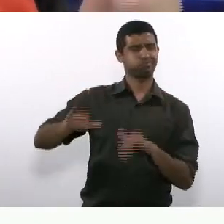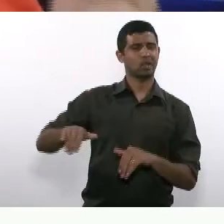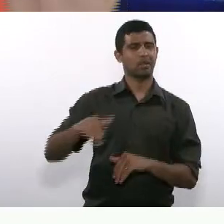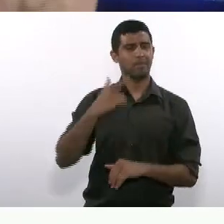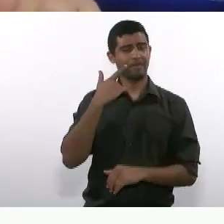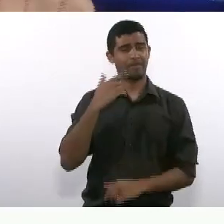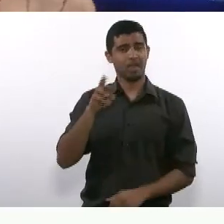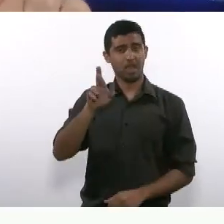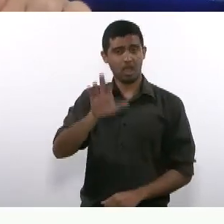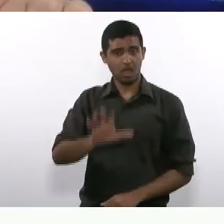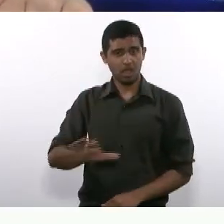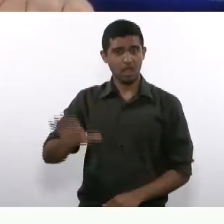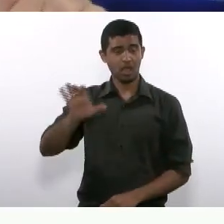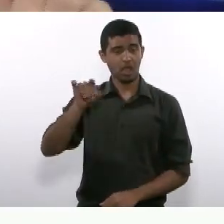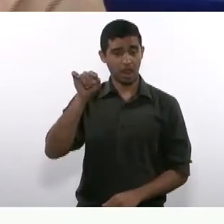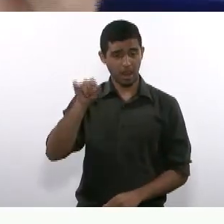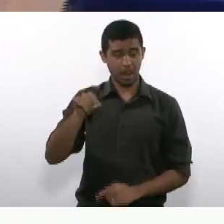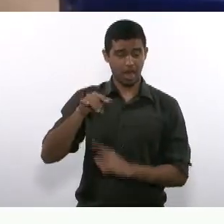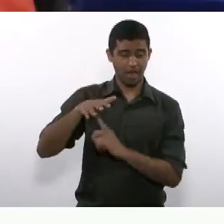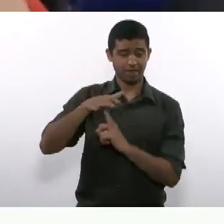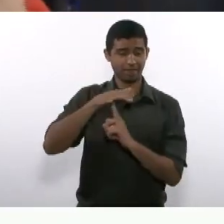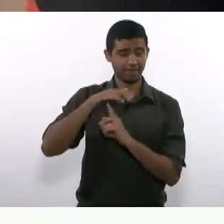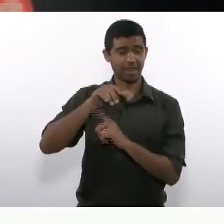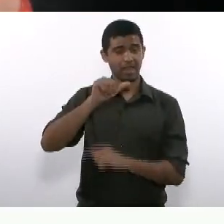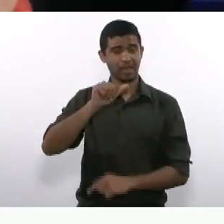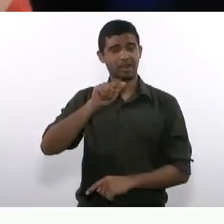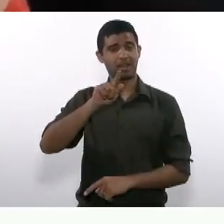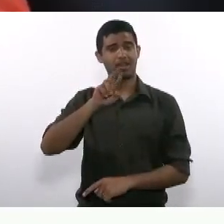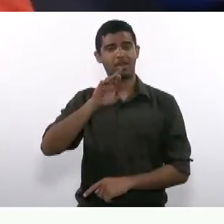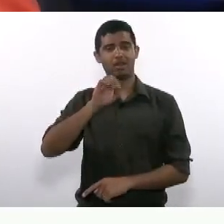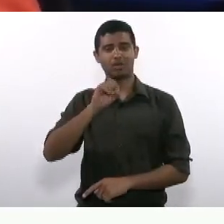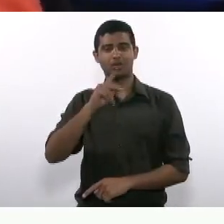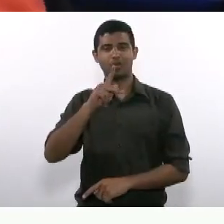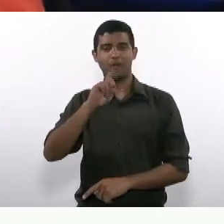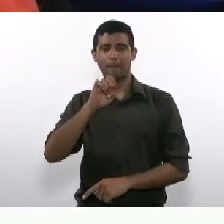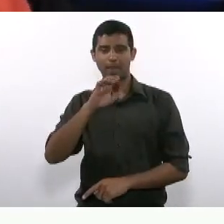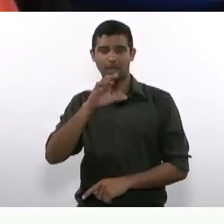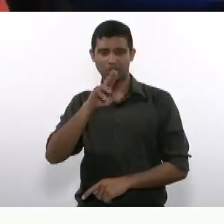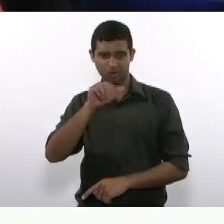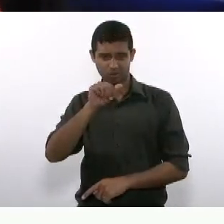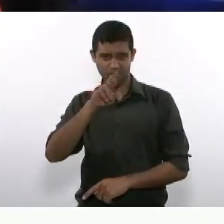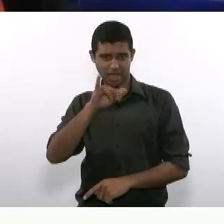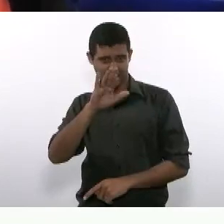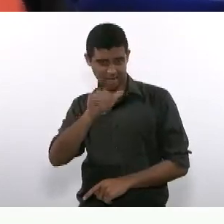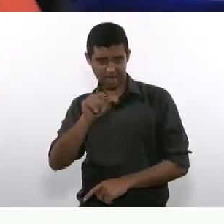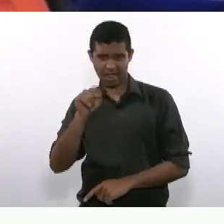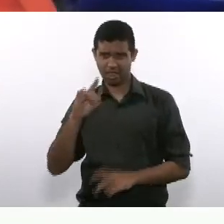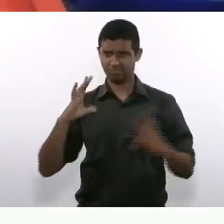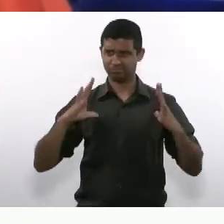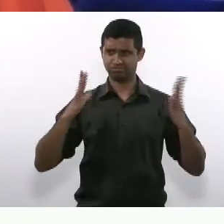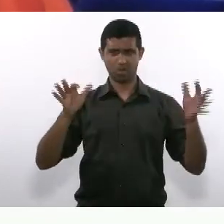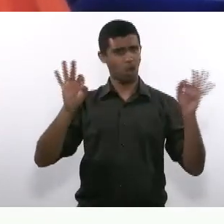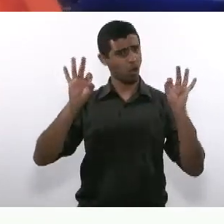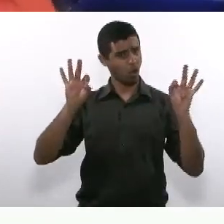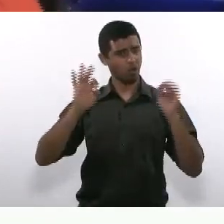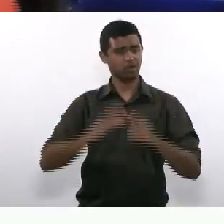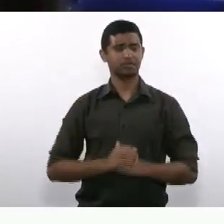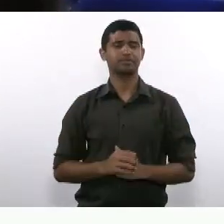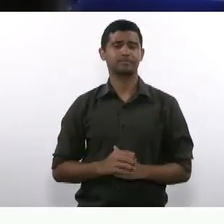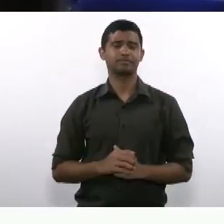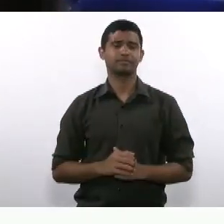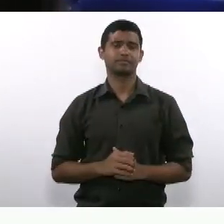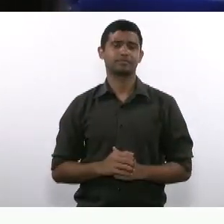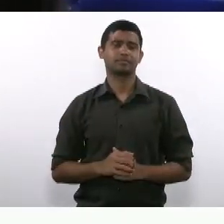região, a feira de agropecuária é um tremendo evento. Então, a gente tem que potencializar para que outros